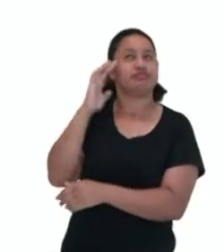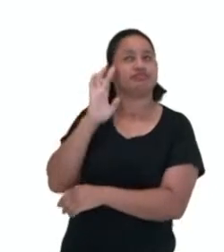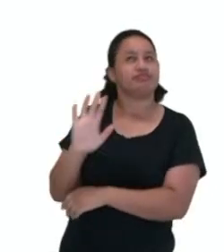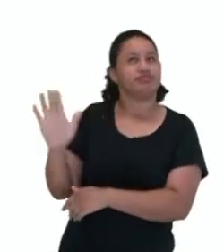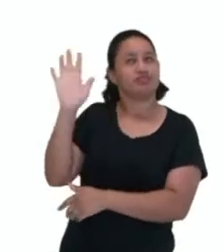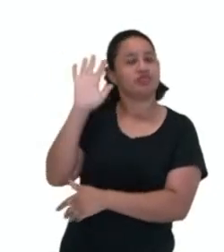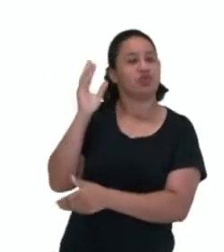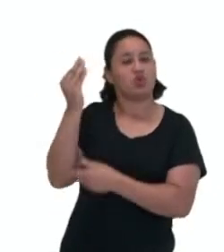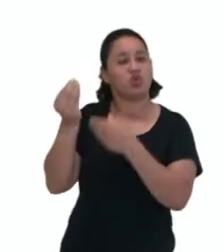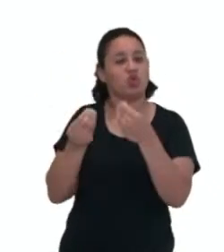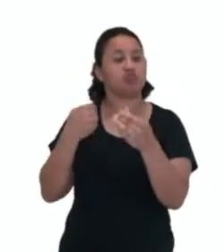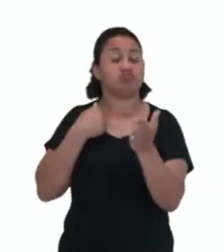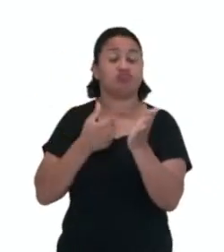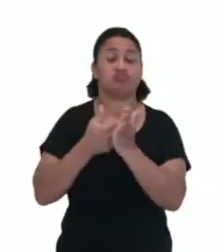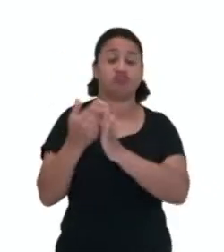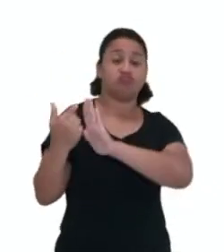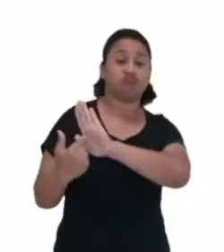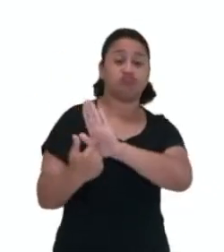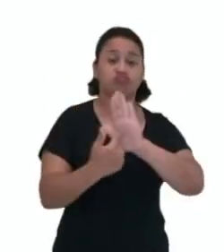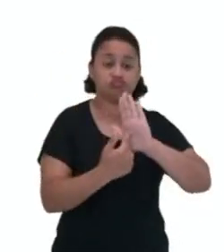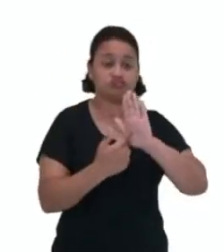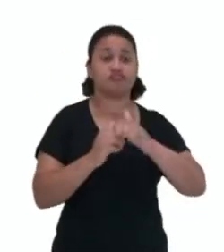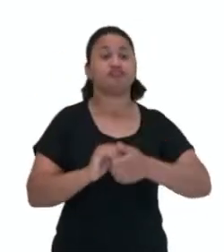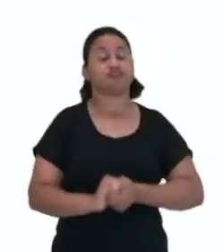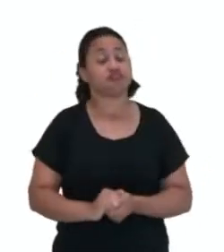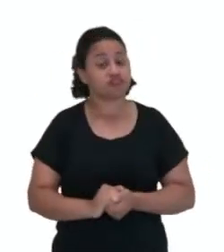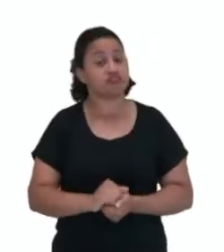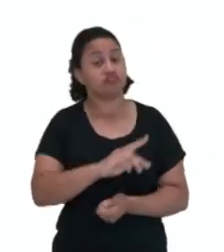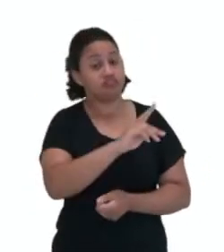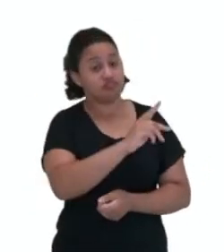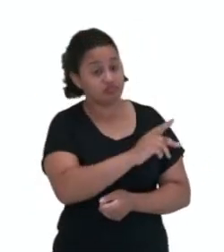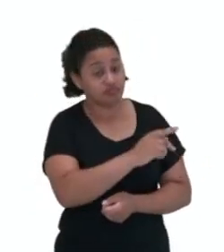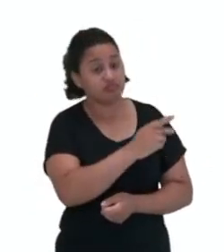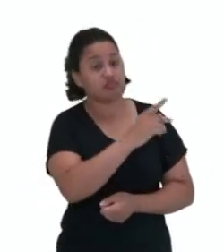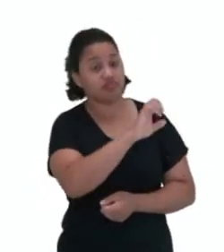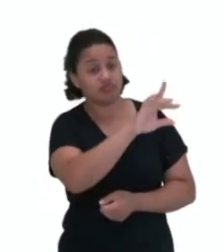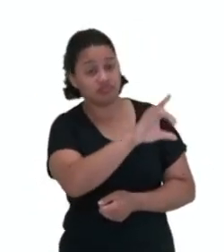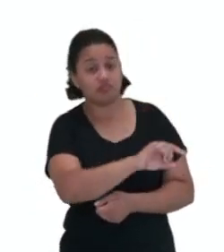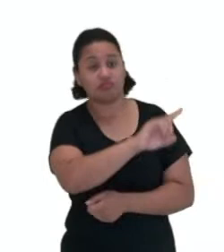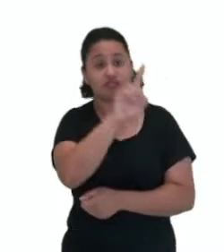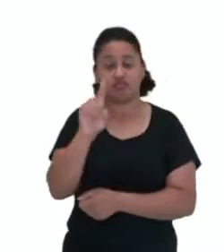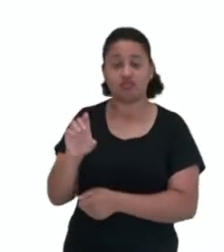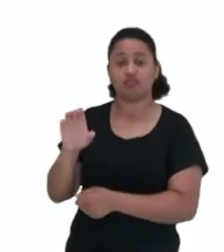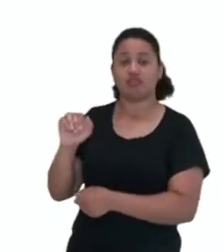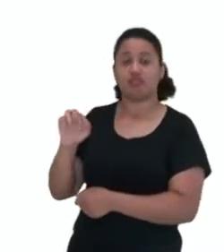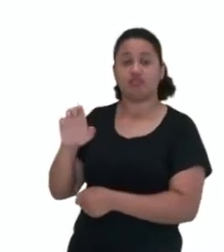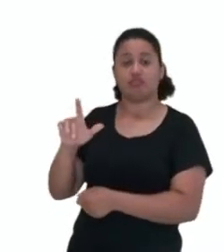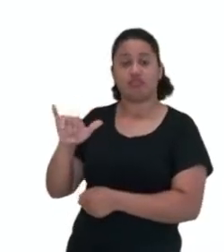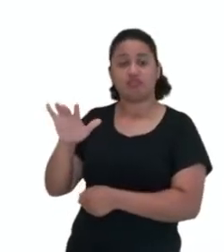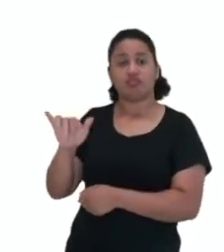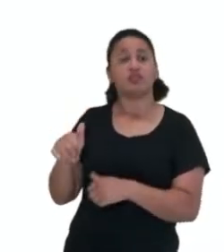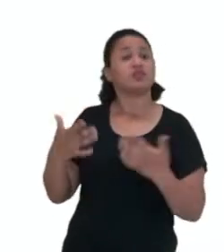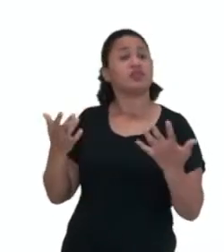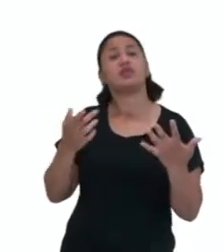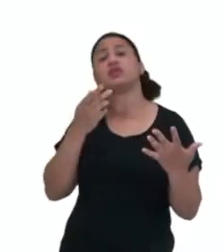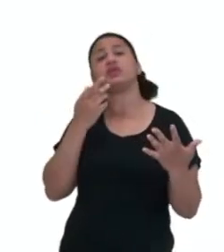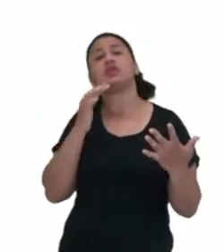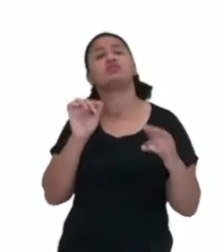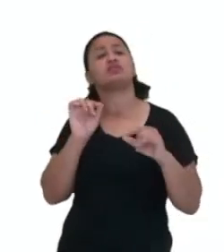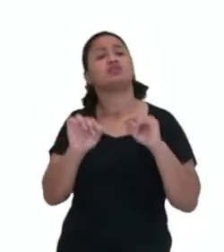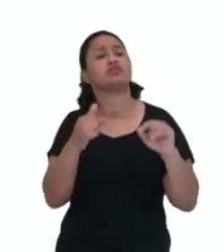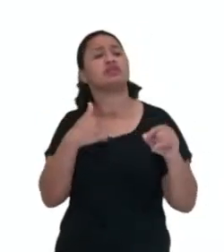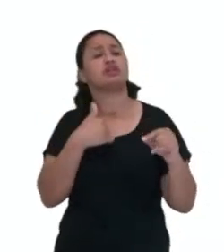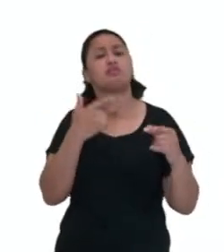aí começa a cena, né? Pedro, Carlotinha. Então, senhor moço, Eduardo pensa que a gente